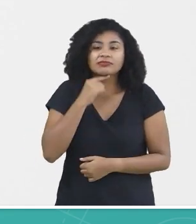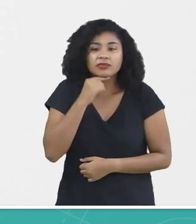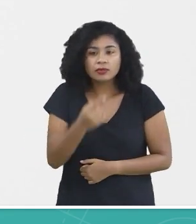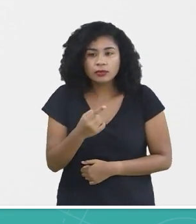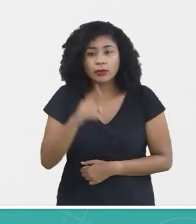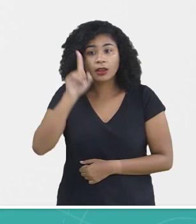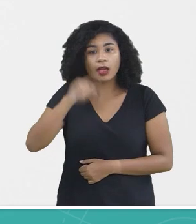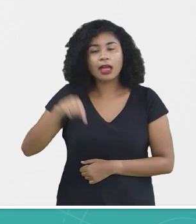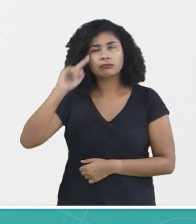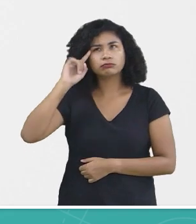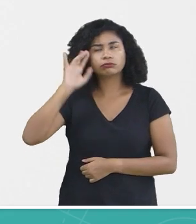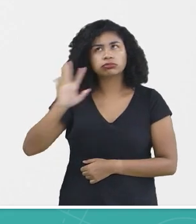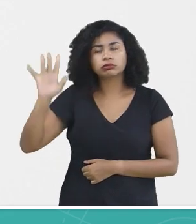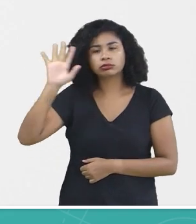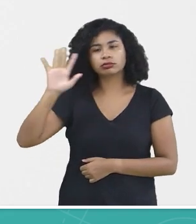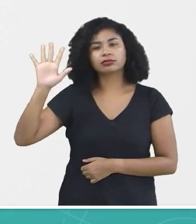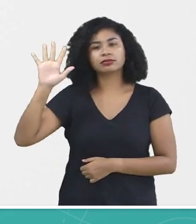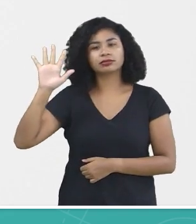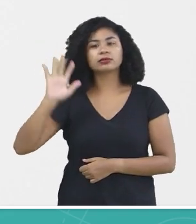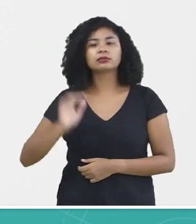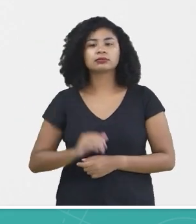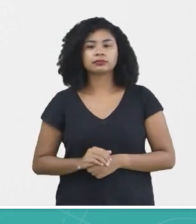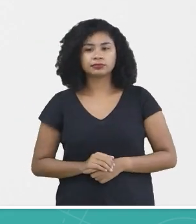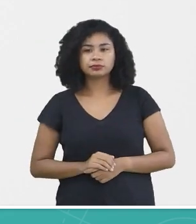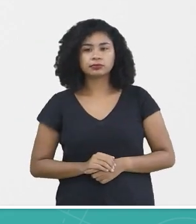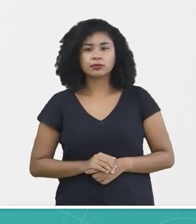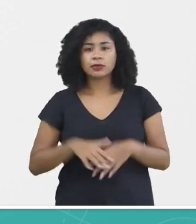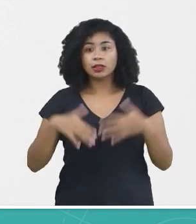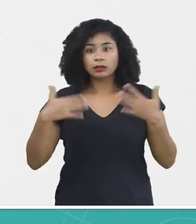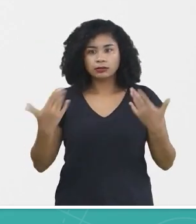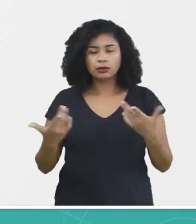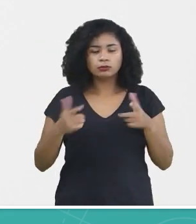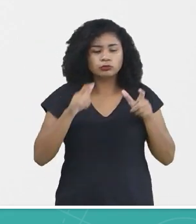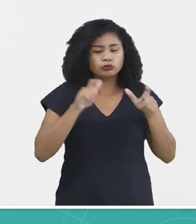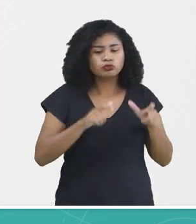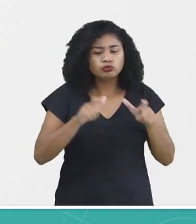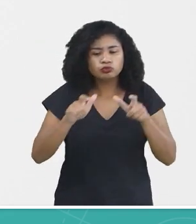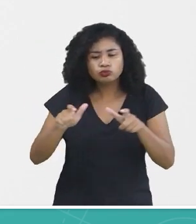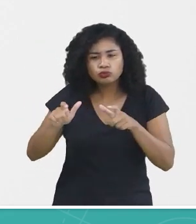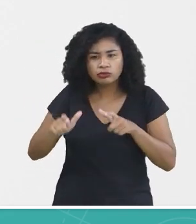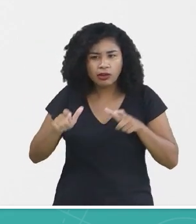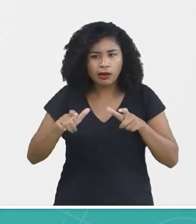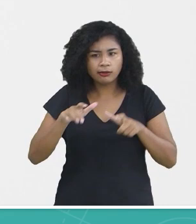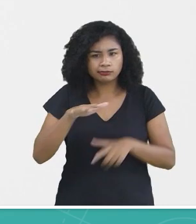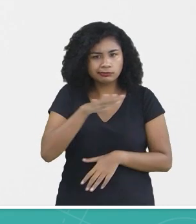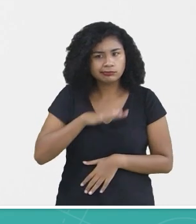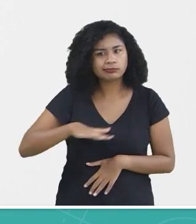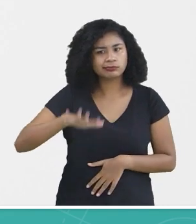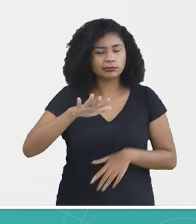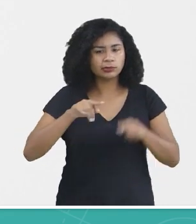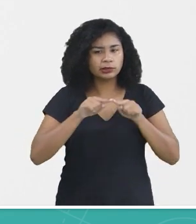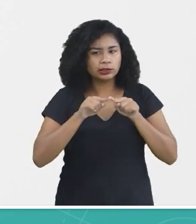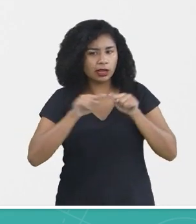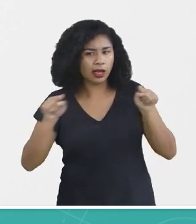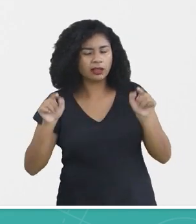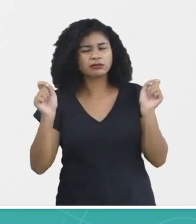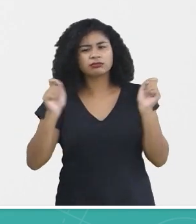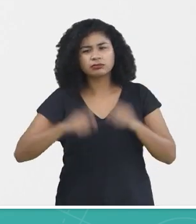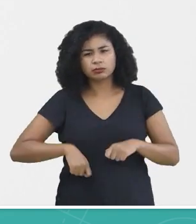conceito primitivo. E a posição das retas em um determinado plano, elas podem ser paralelas,